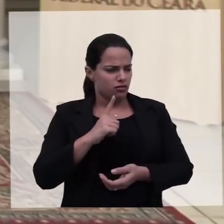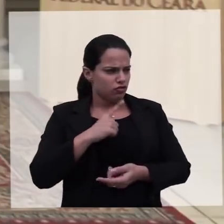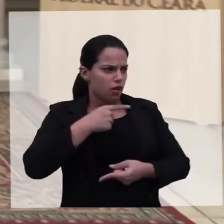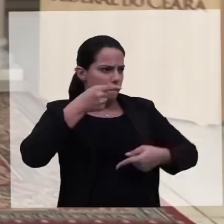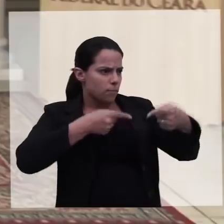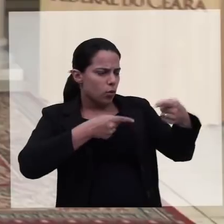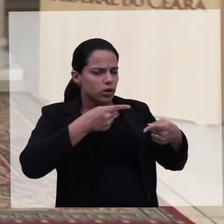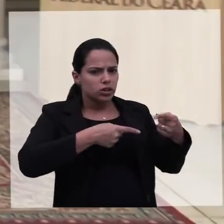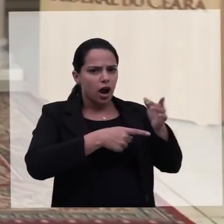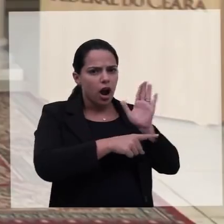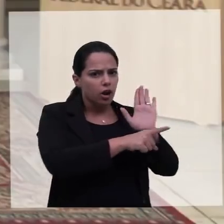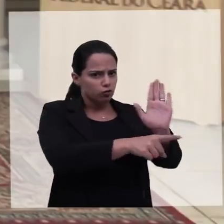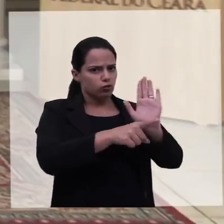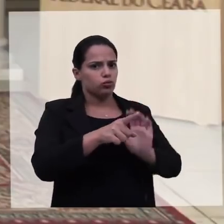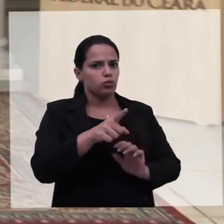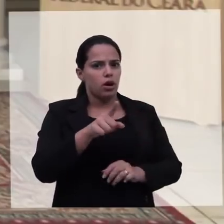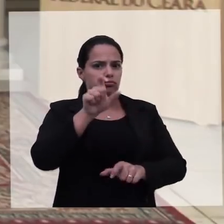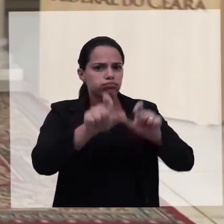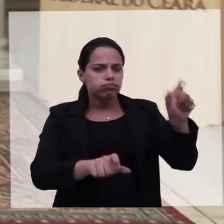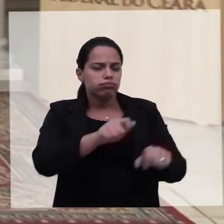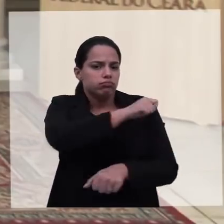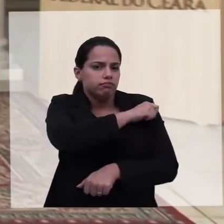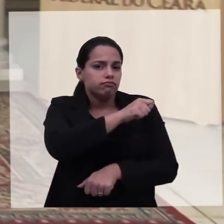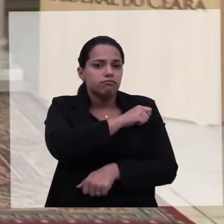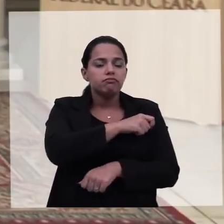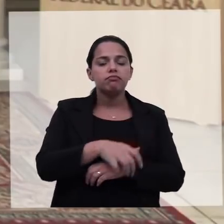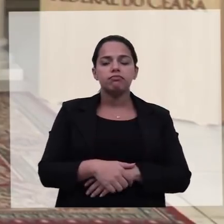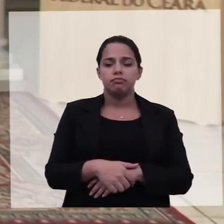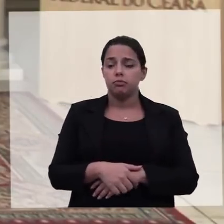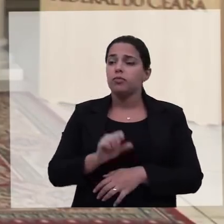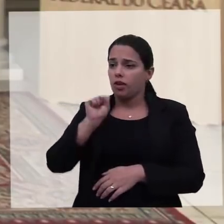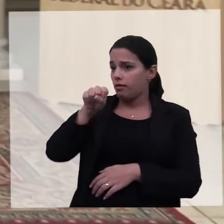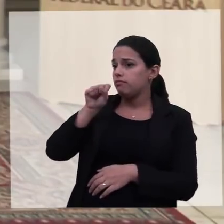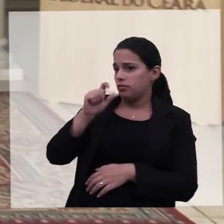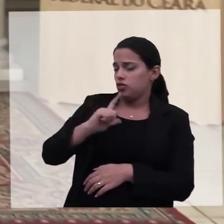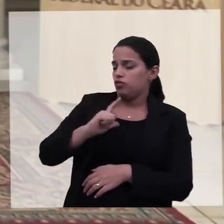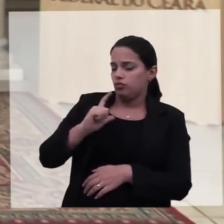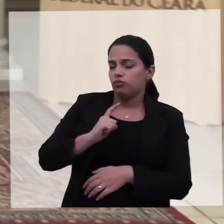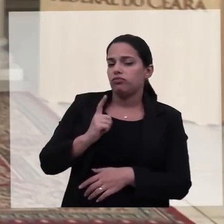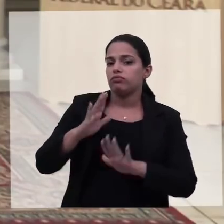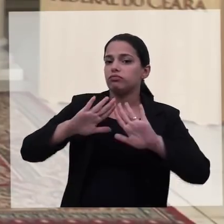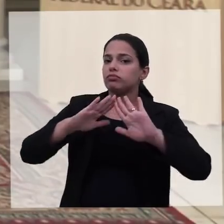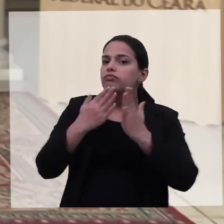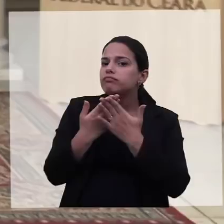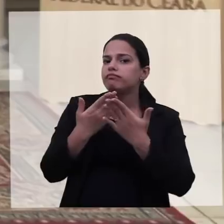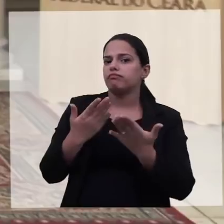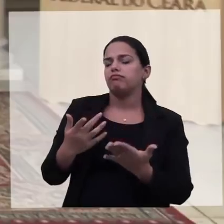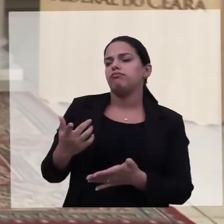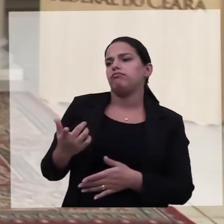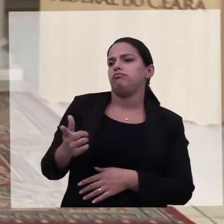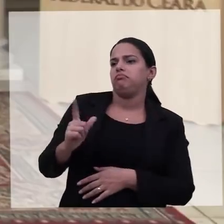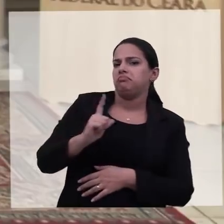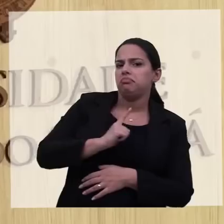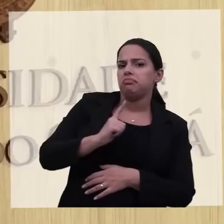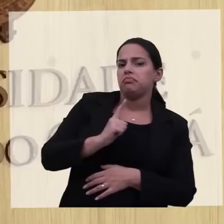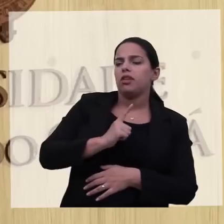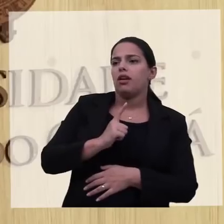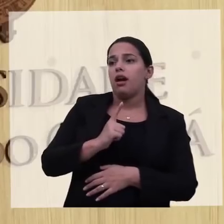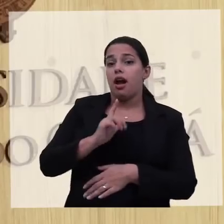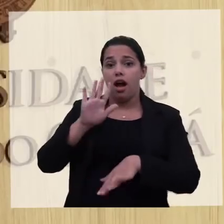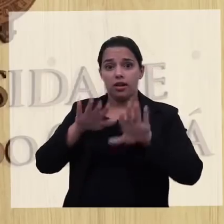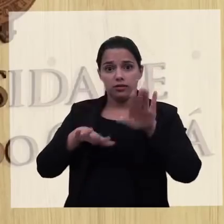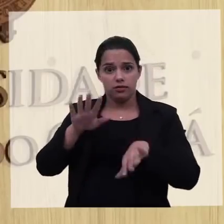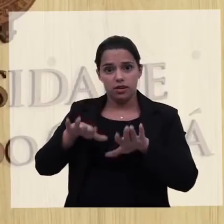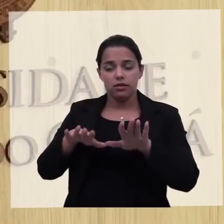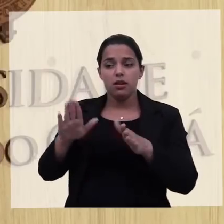né, para os alunos? Sim, tinha uma política de assistência, porque a escola era o seguinte, eu diria assim, tinha alunos que tinham ido